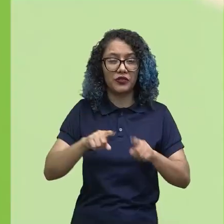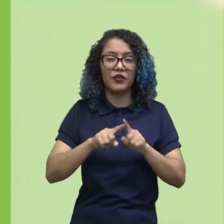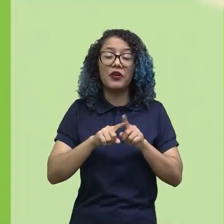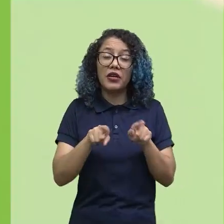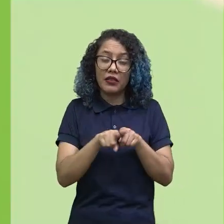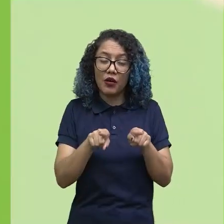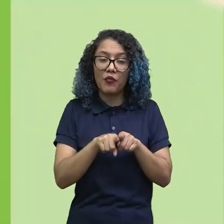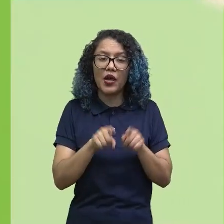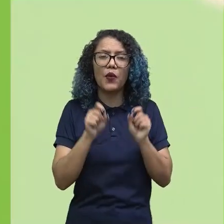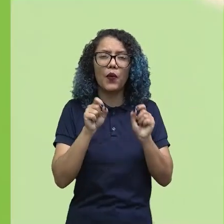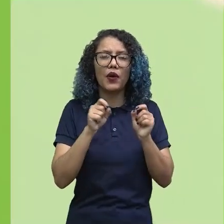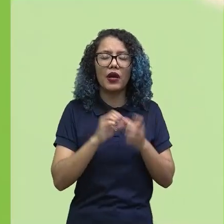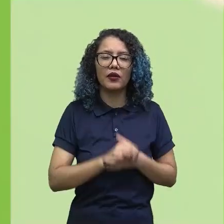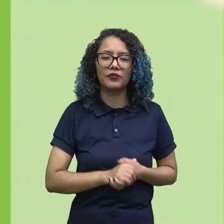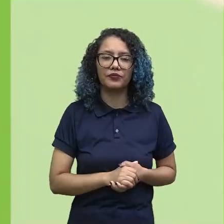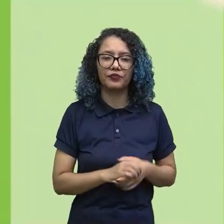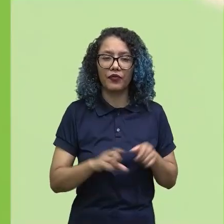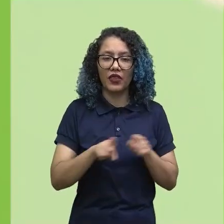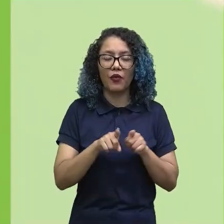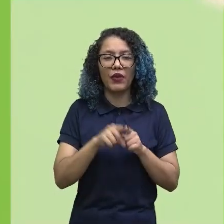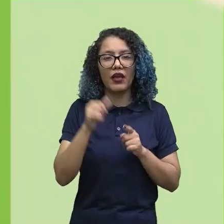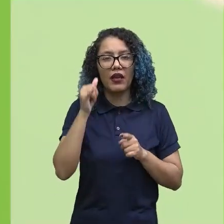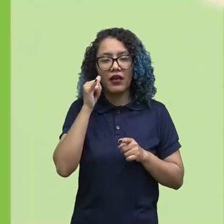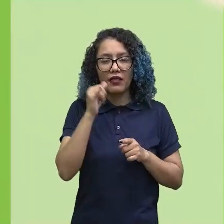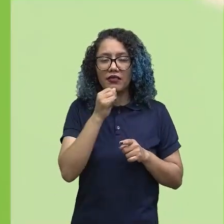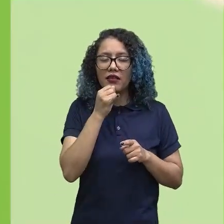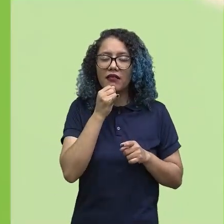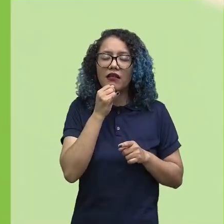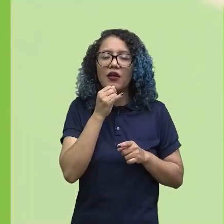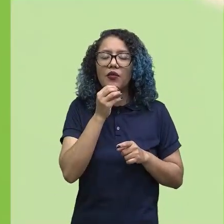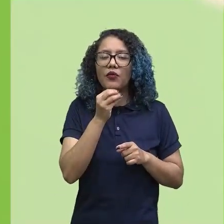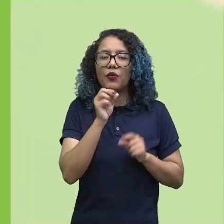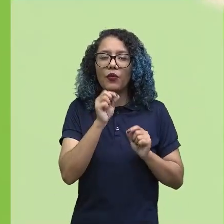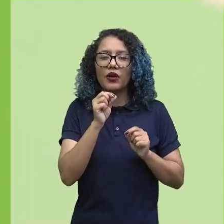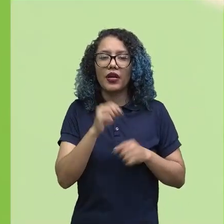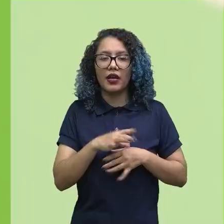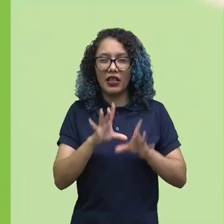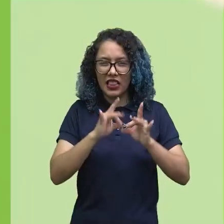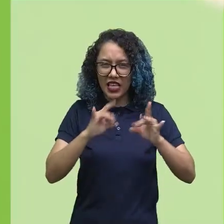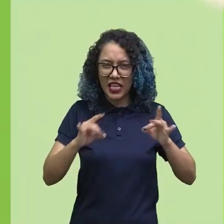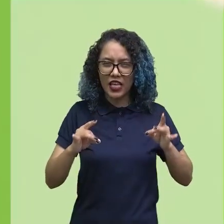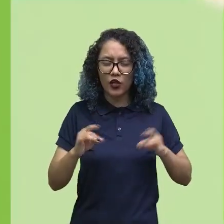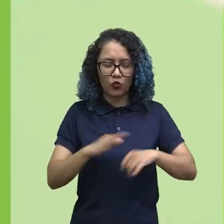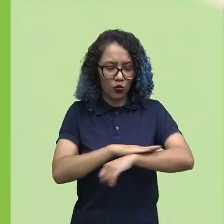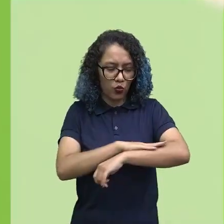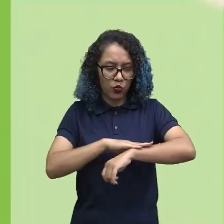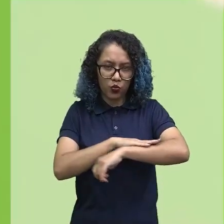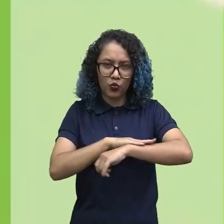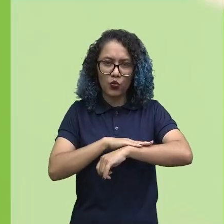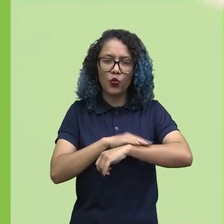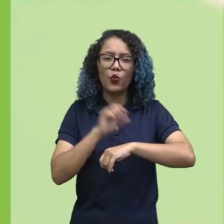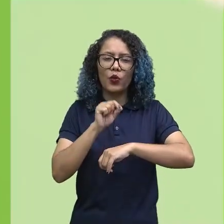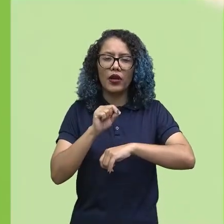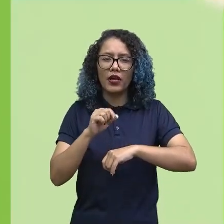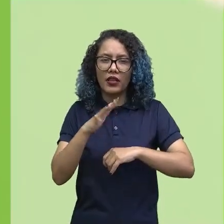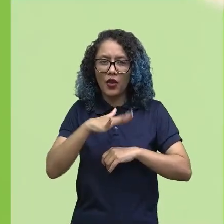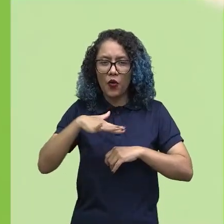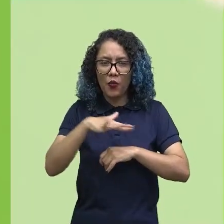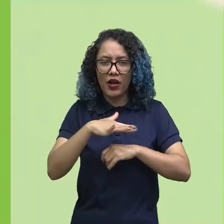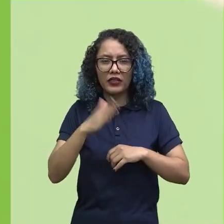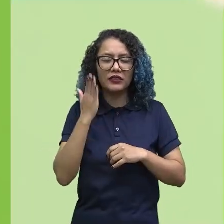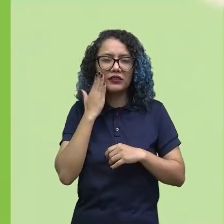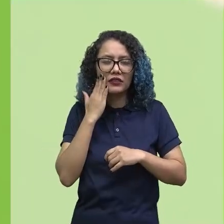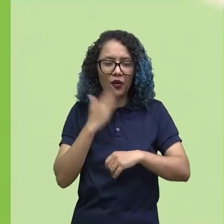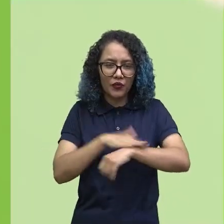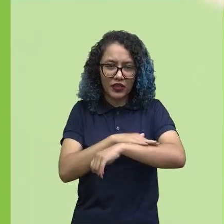ele vai tentar manter ali o fluido corporal, né? Então, lá nos nossos tecidos, tem ali, a gente sabe que o tecido